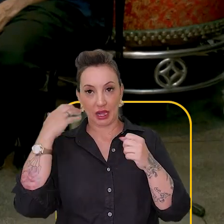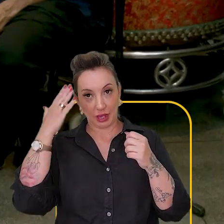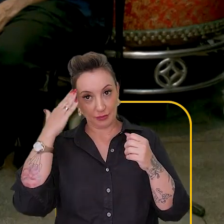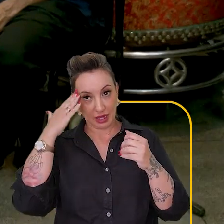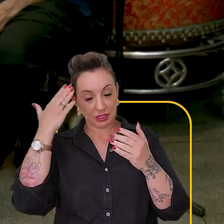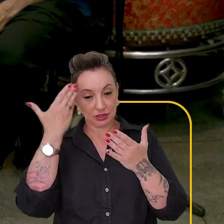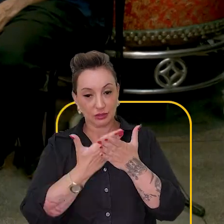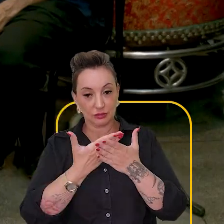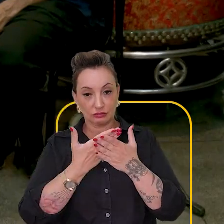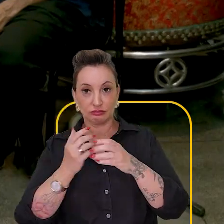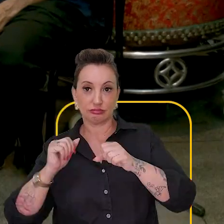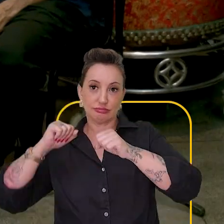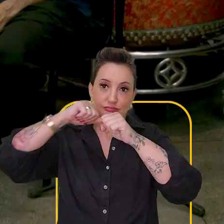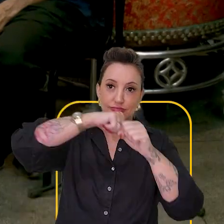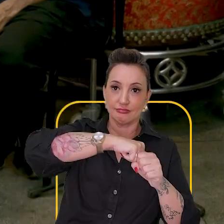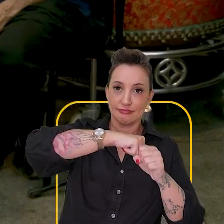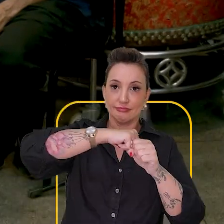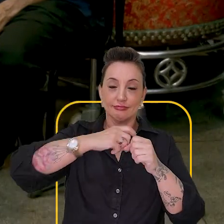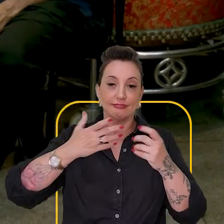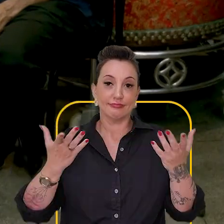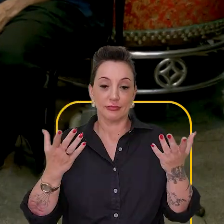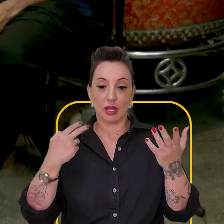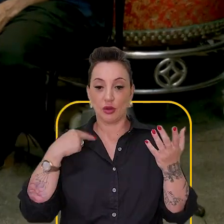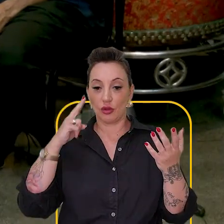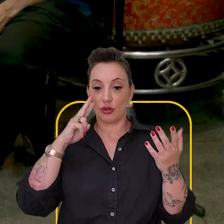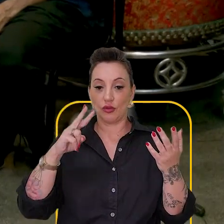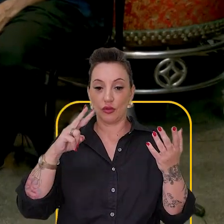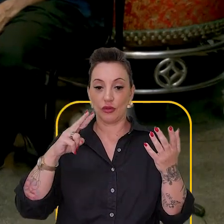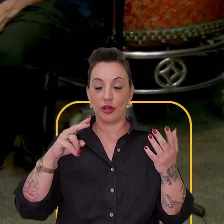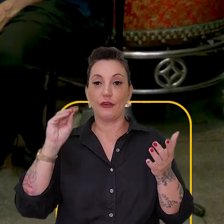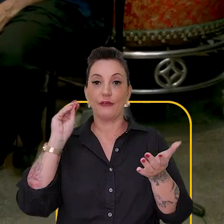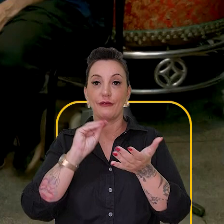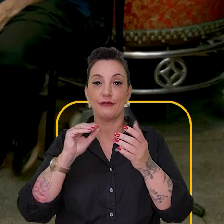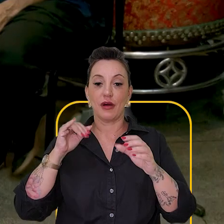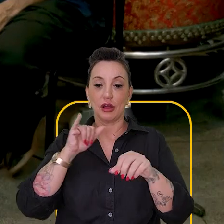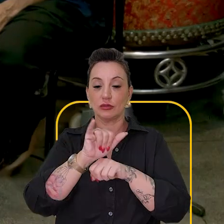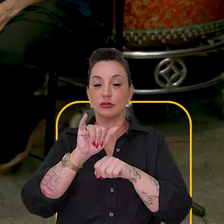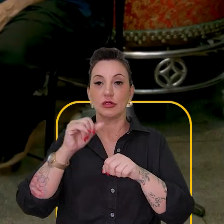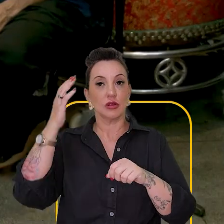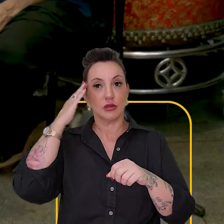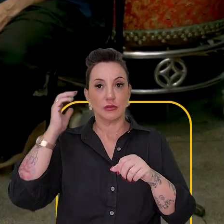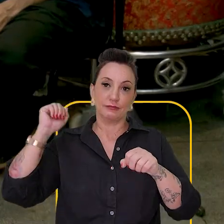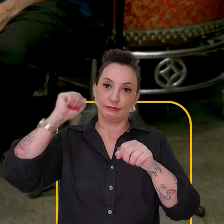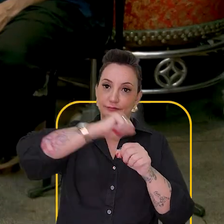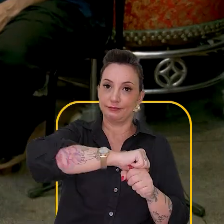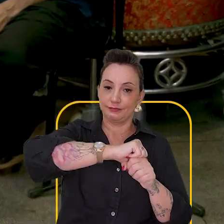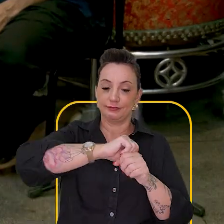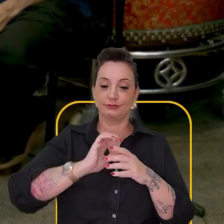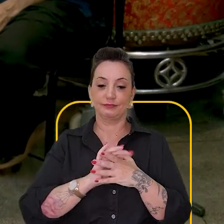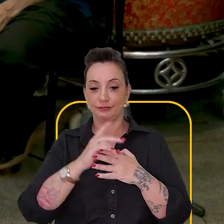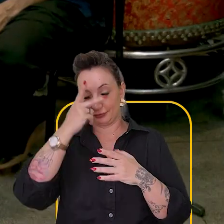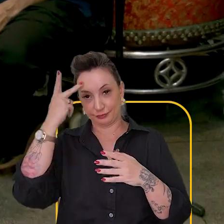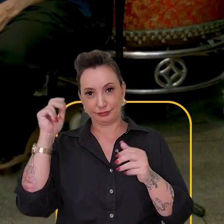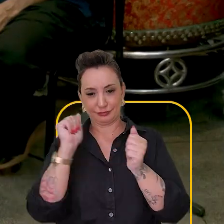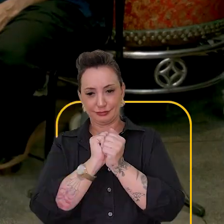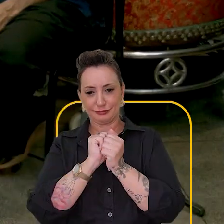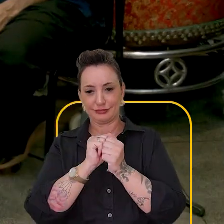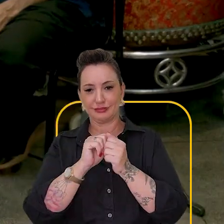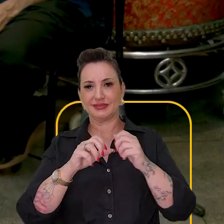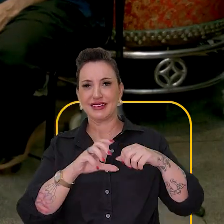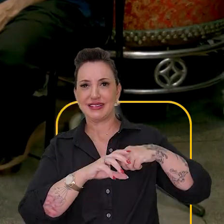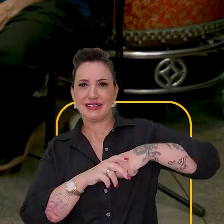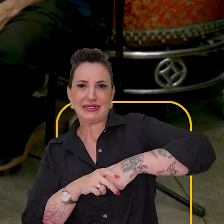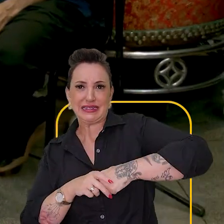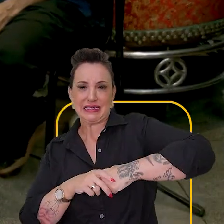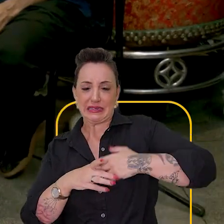de cabeça no chão mas você pula e cai em cima eu nunca vi ninguém tomar uma falta porque jogou o outro de cabeça o pessoal junta pela perna